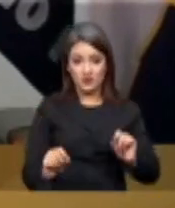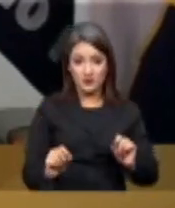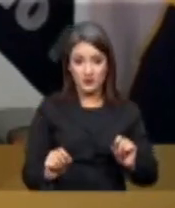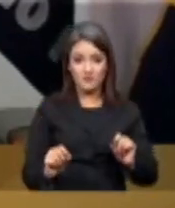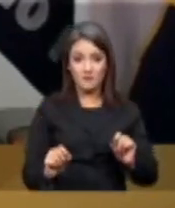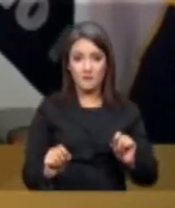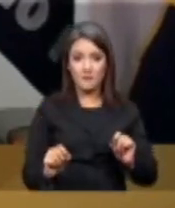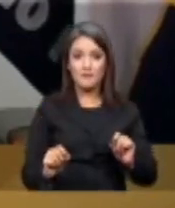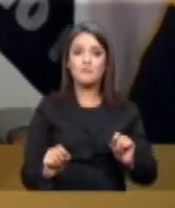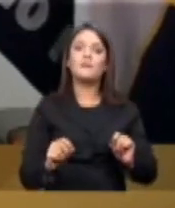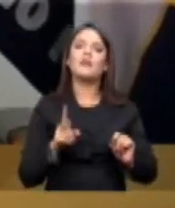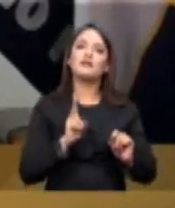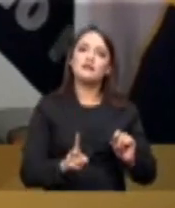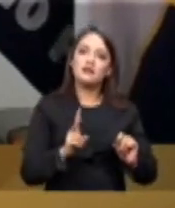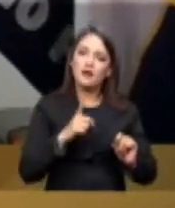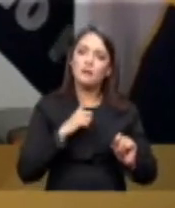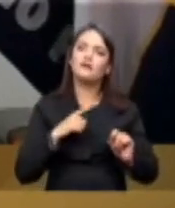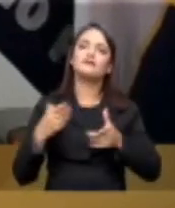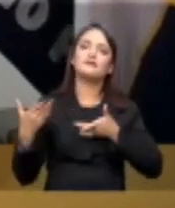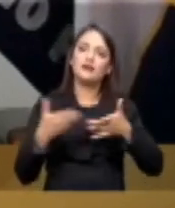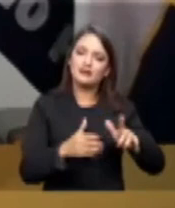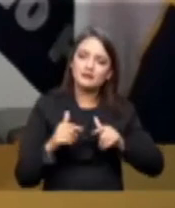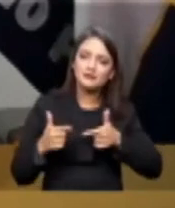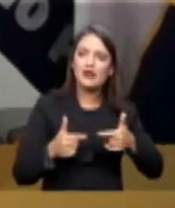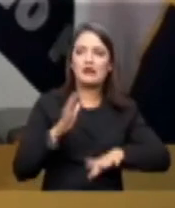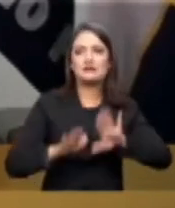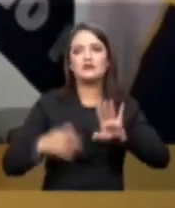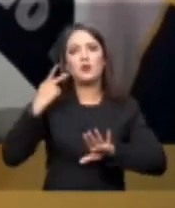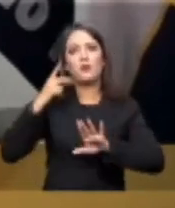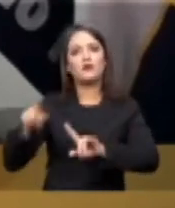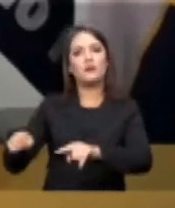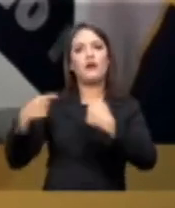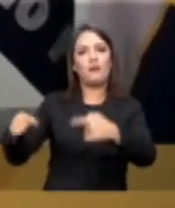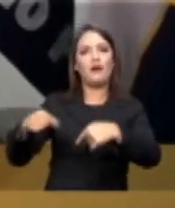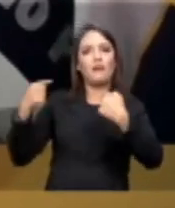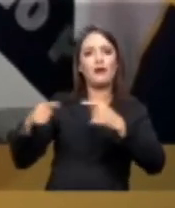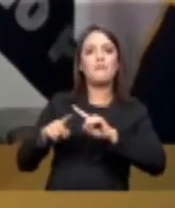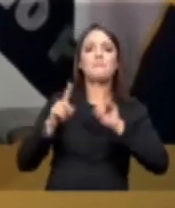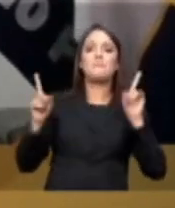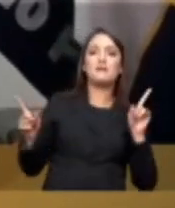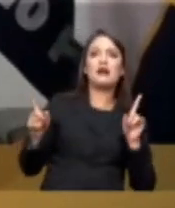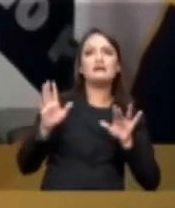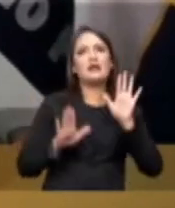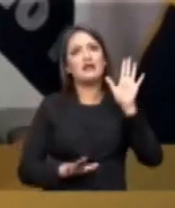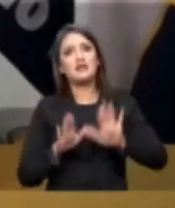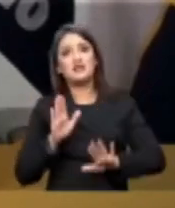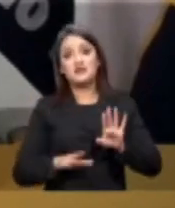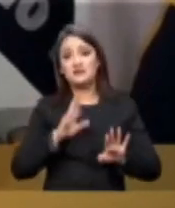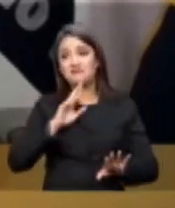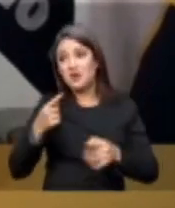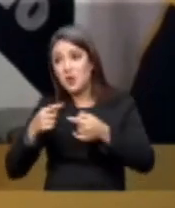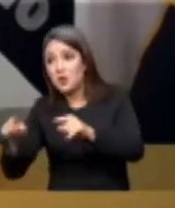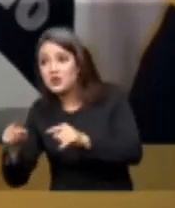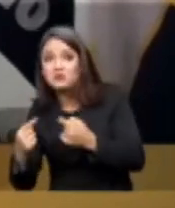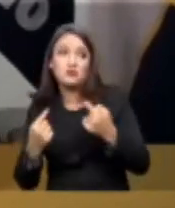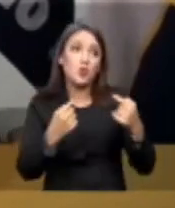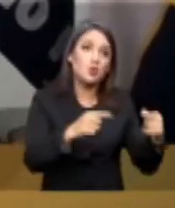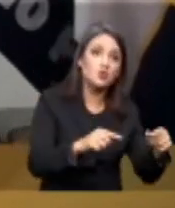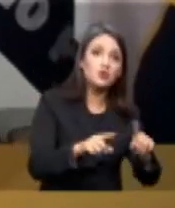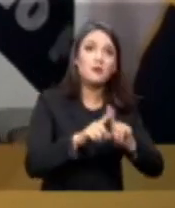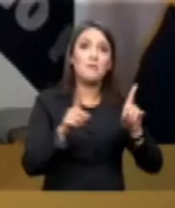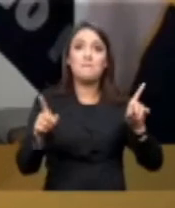das irritações políticas contrariadas, ora de um lado, ora de outro, pelo arbitramento